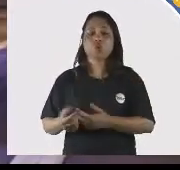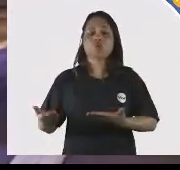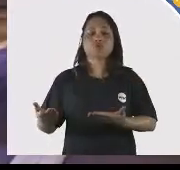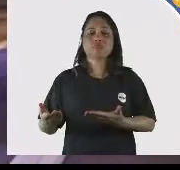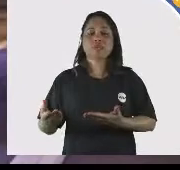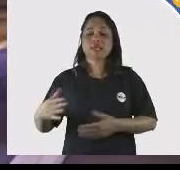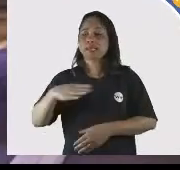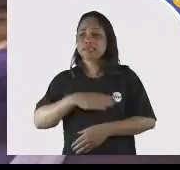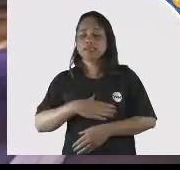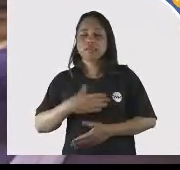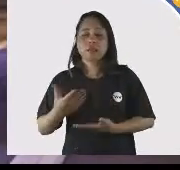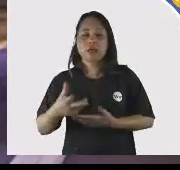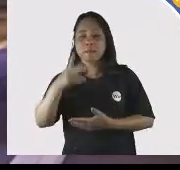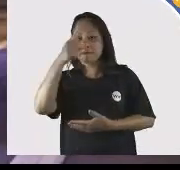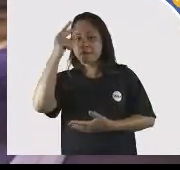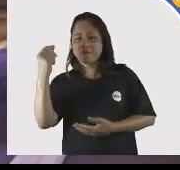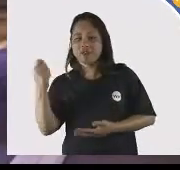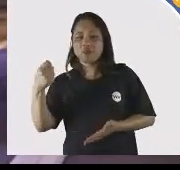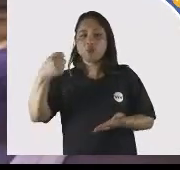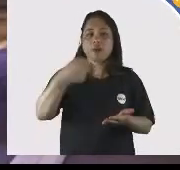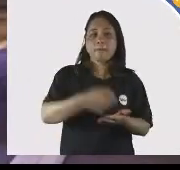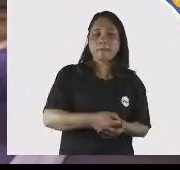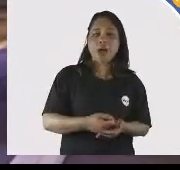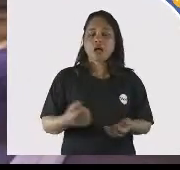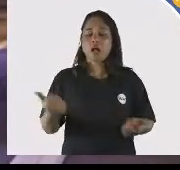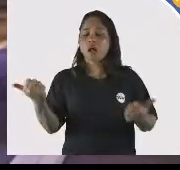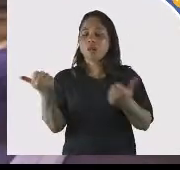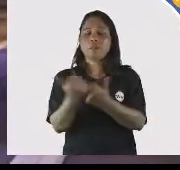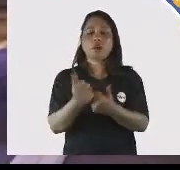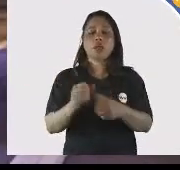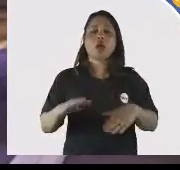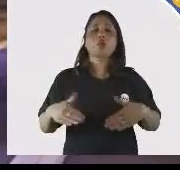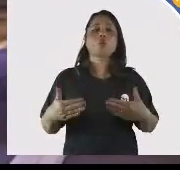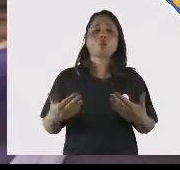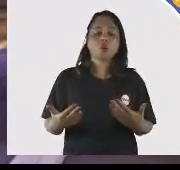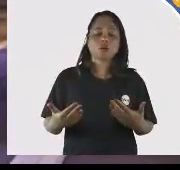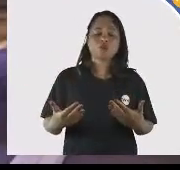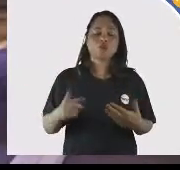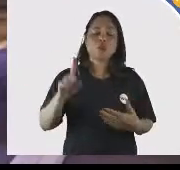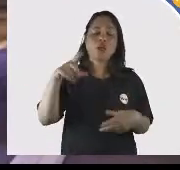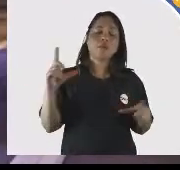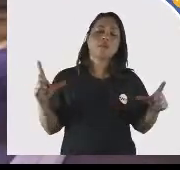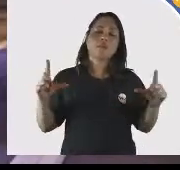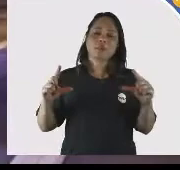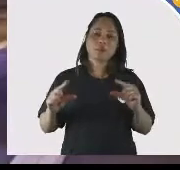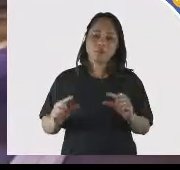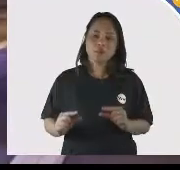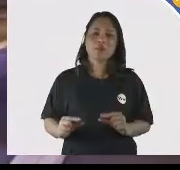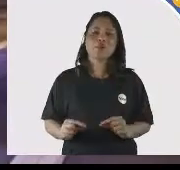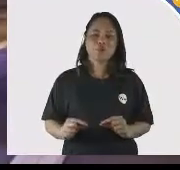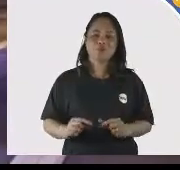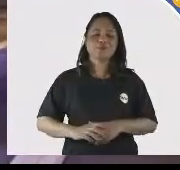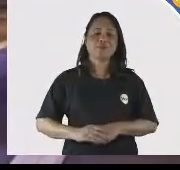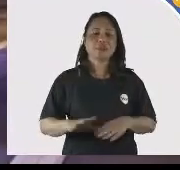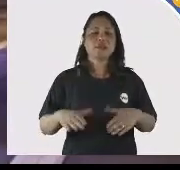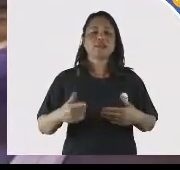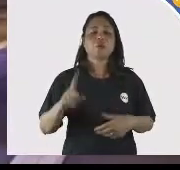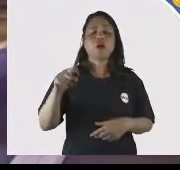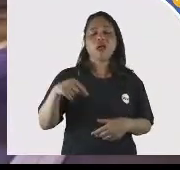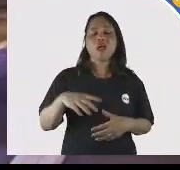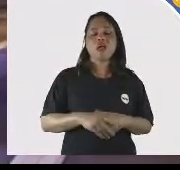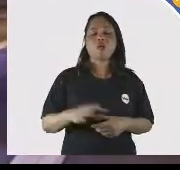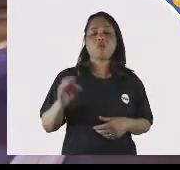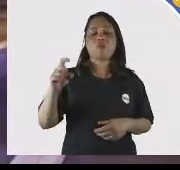quer pagar dela aquela qualidade de transporte e tarifa pública é o quanto é uma relação